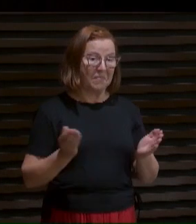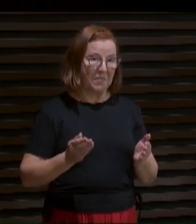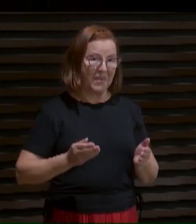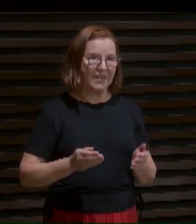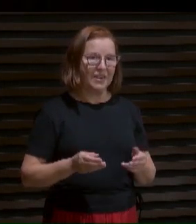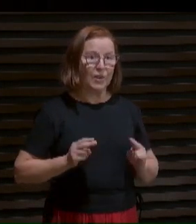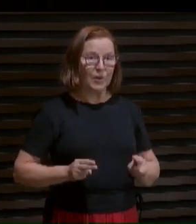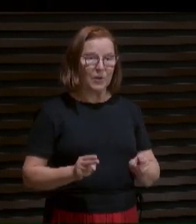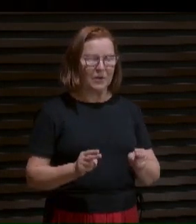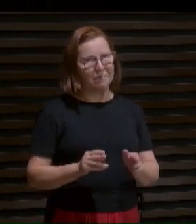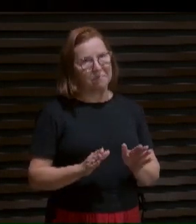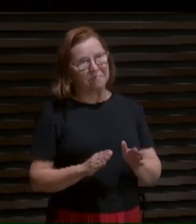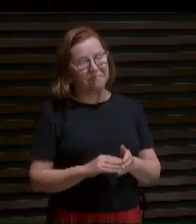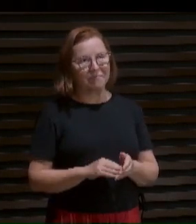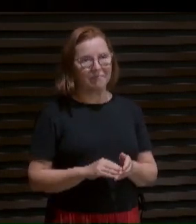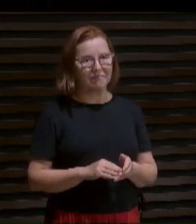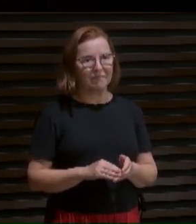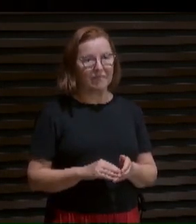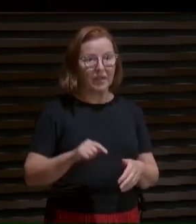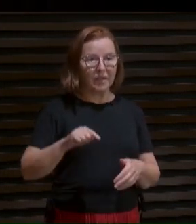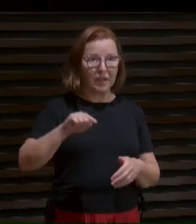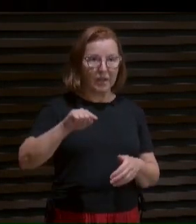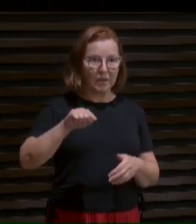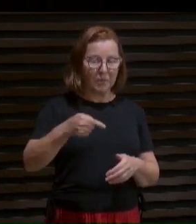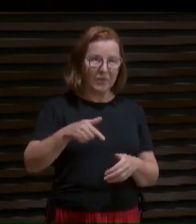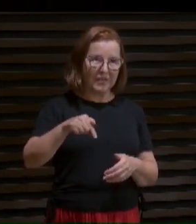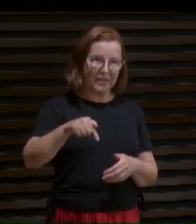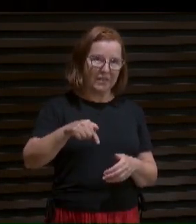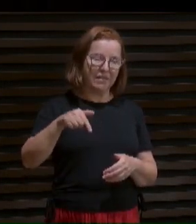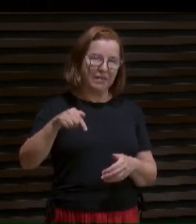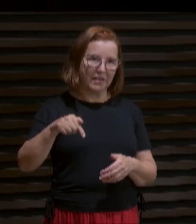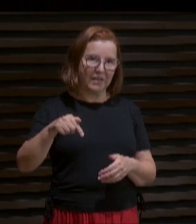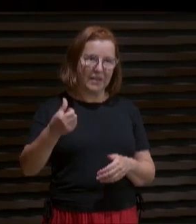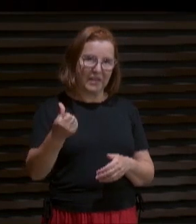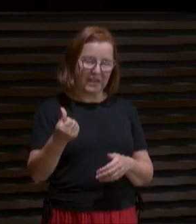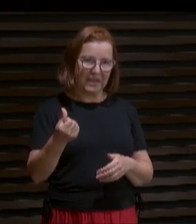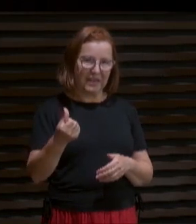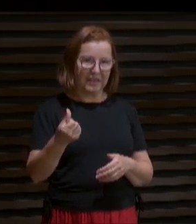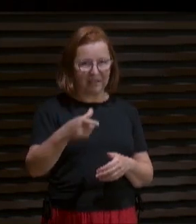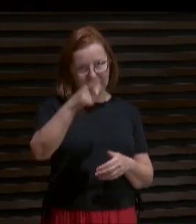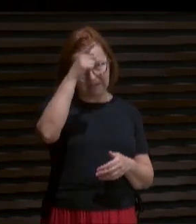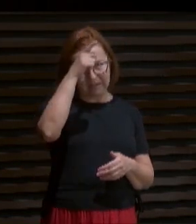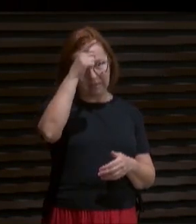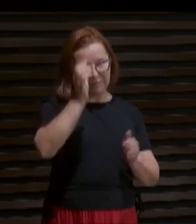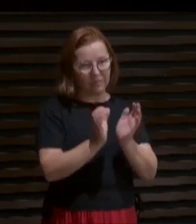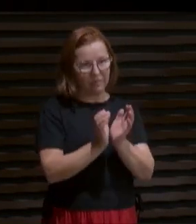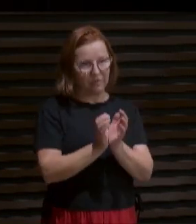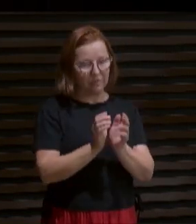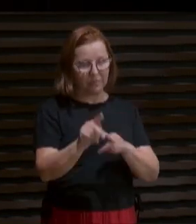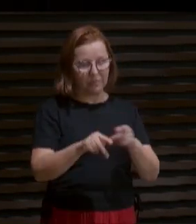Em 1776, na Baviera, um grupo de pessoas começou